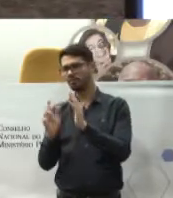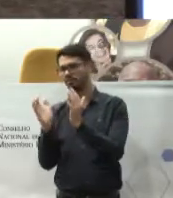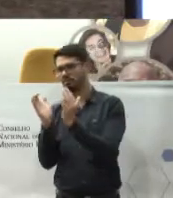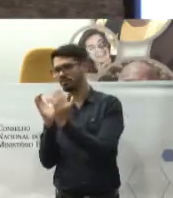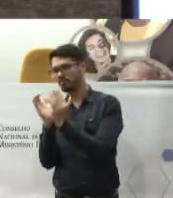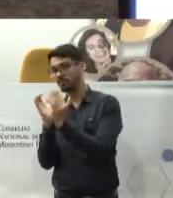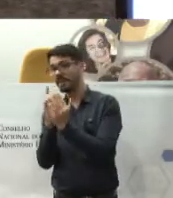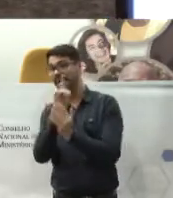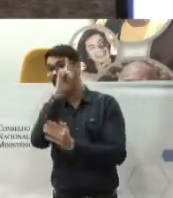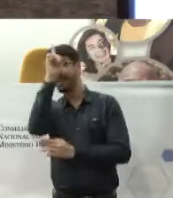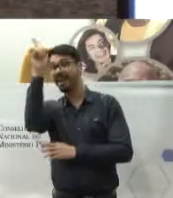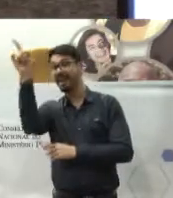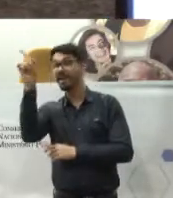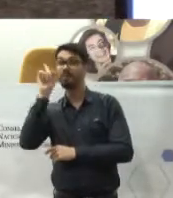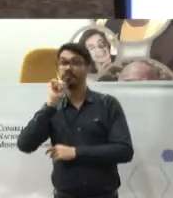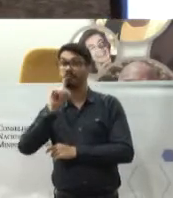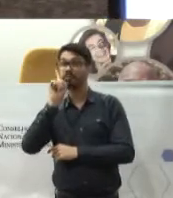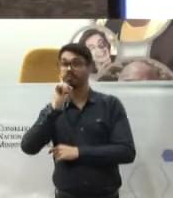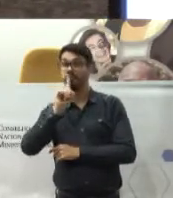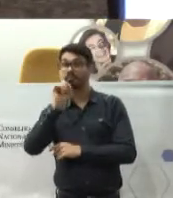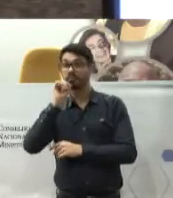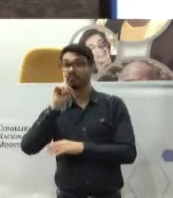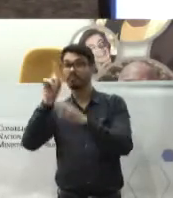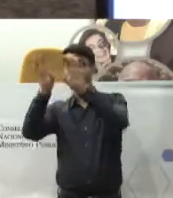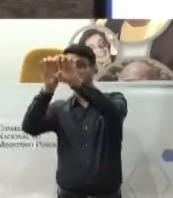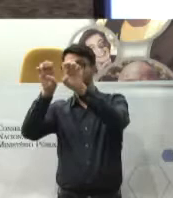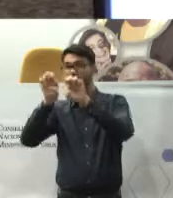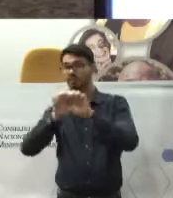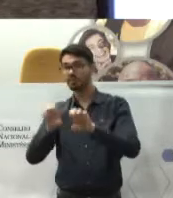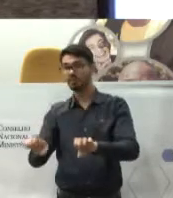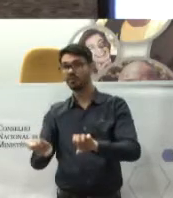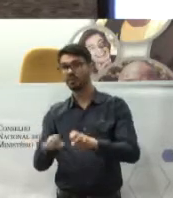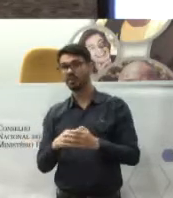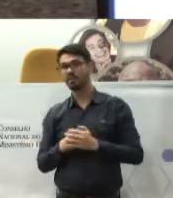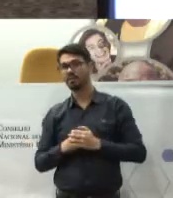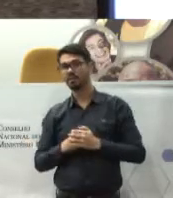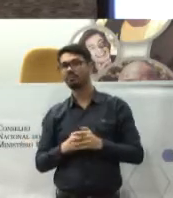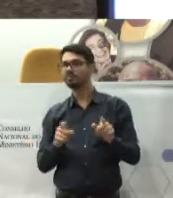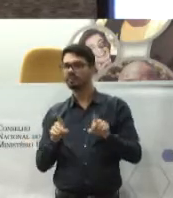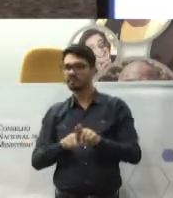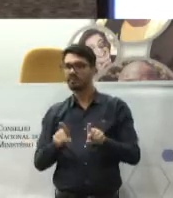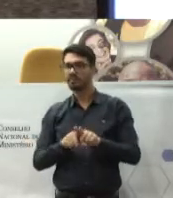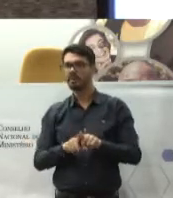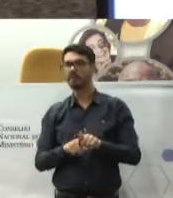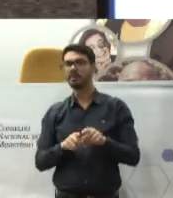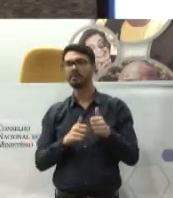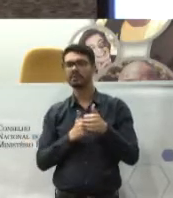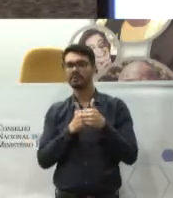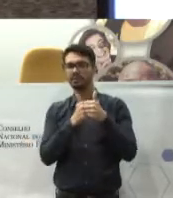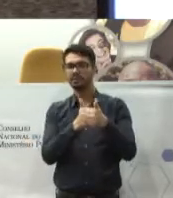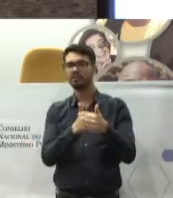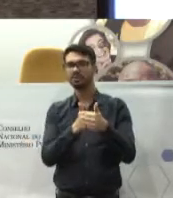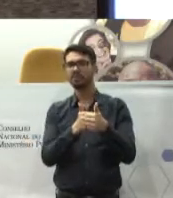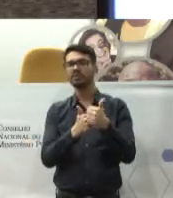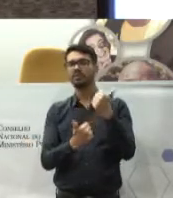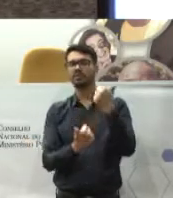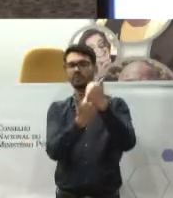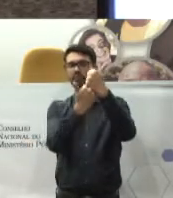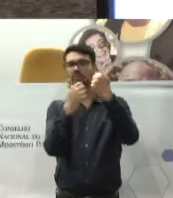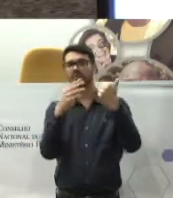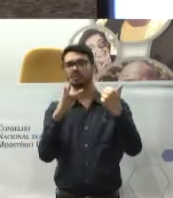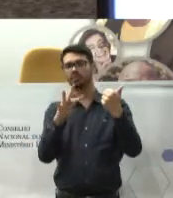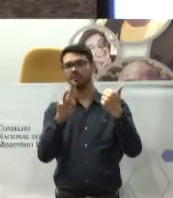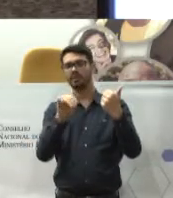que vem as structural injunctions. É dos Estados Unidos que vem a tutela coletiva. Como é que Ronald Dworkin iria dizer o